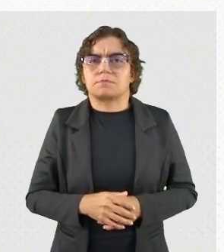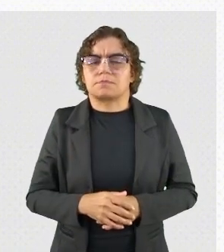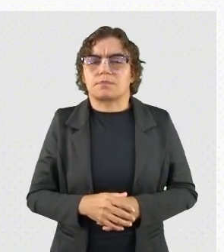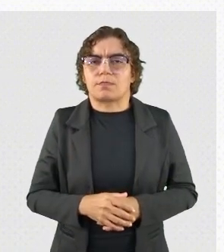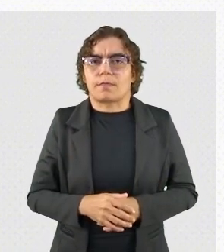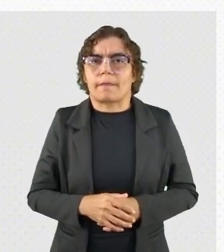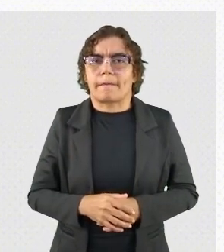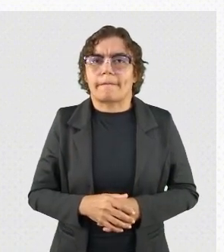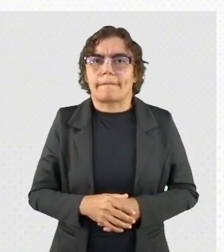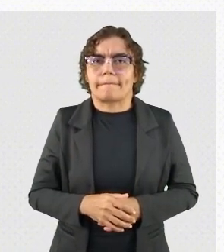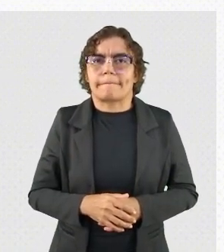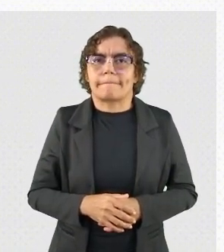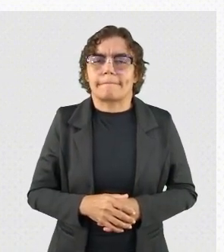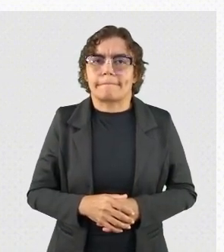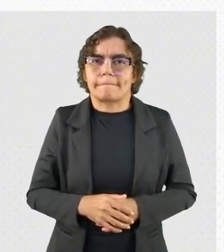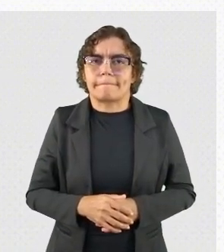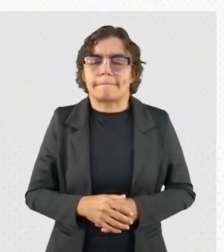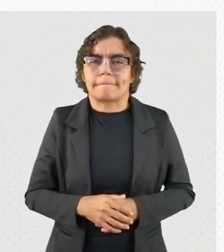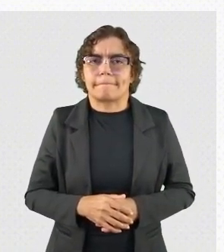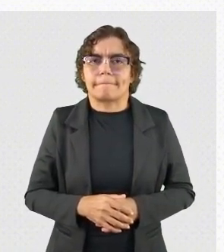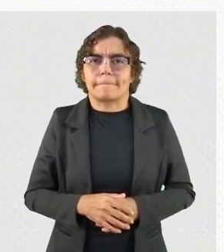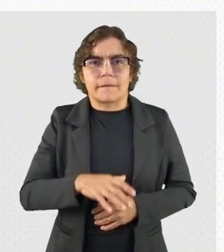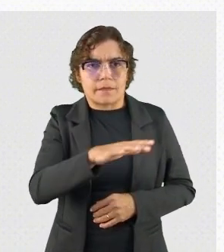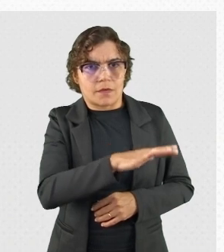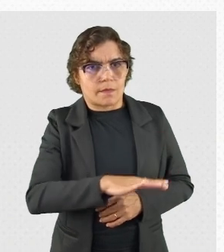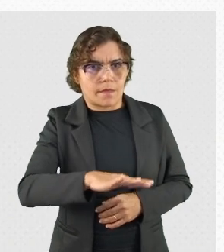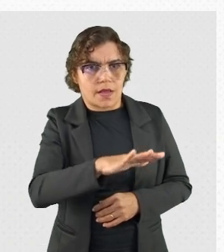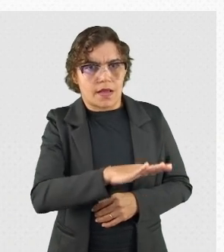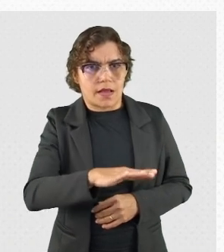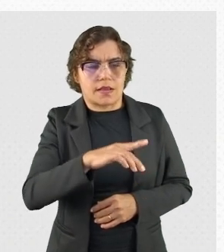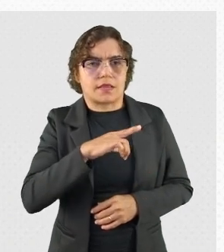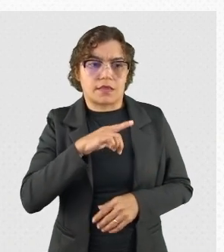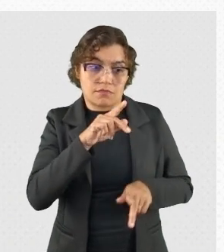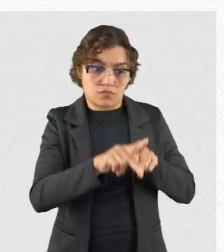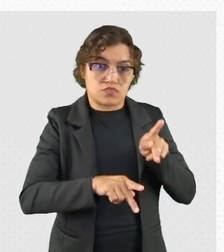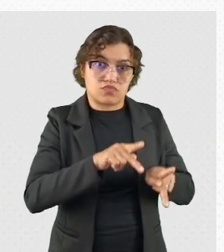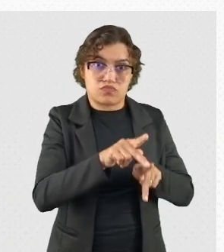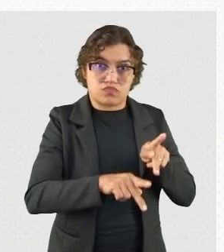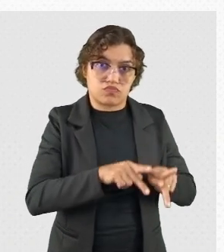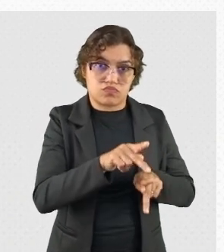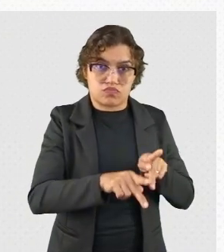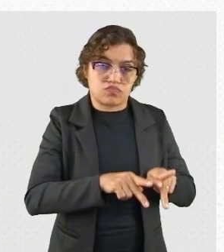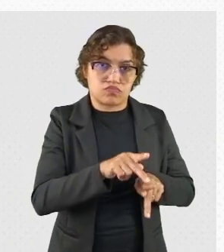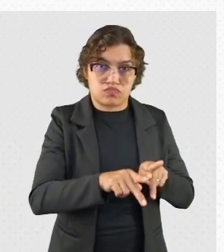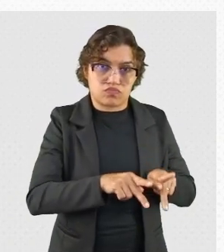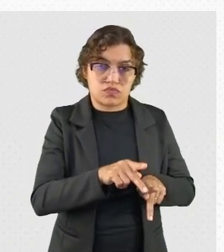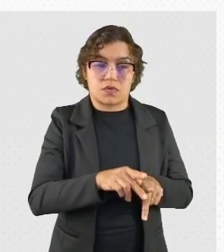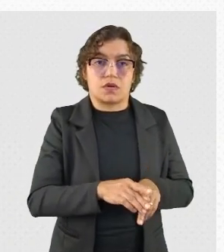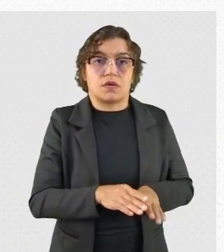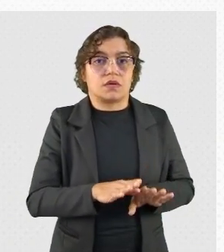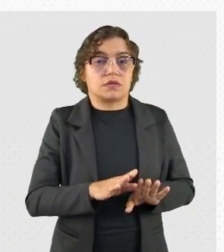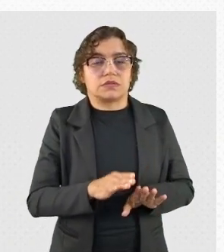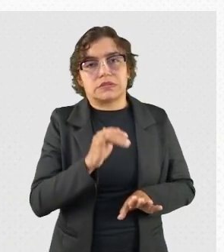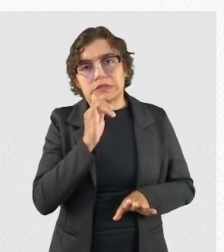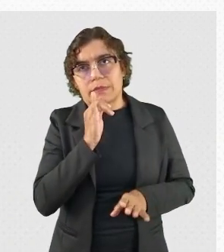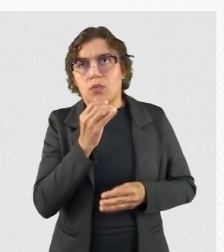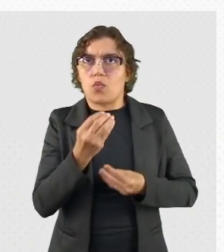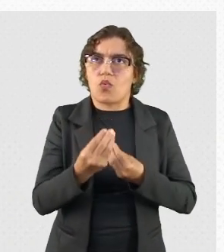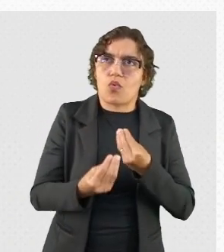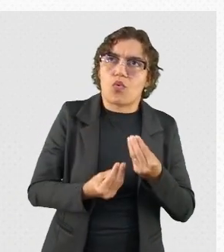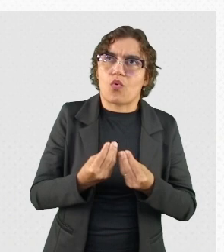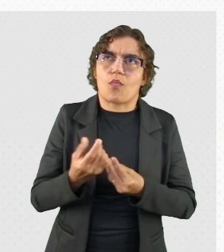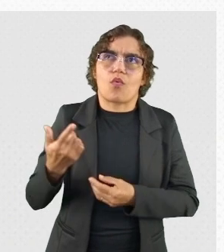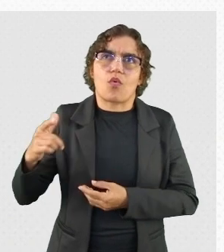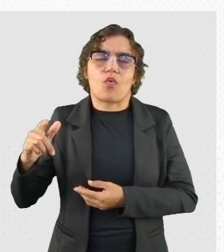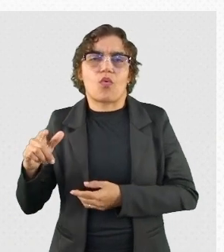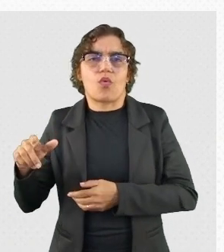uma demografia principalmente de concentração populacional muito espraiada. Então você não tem, né, como você tinha em outras